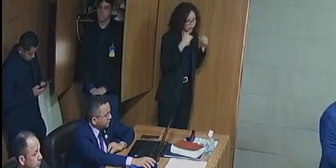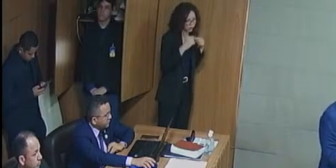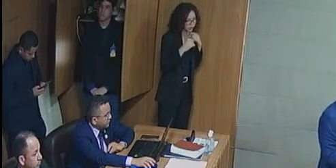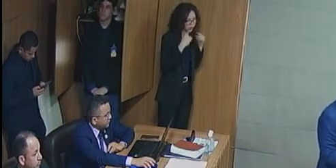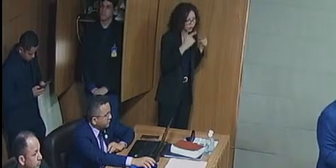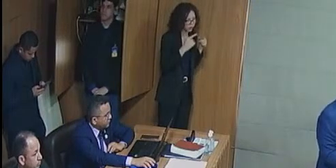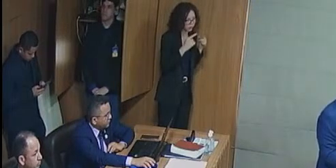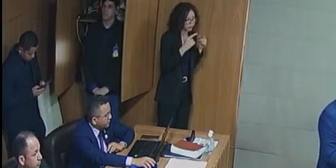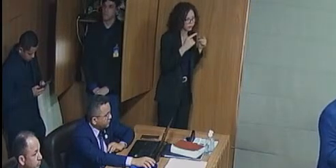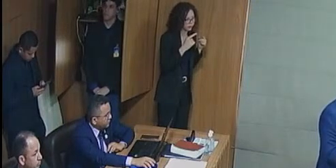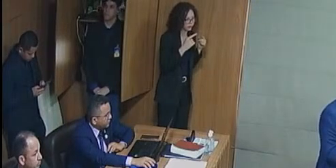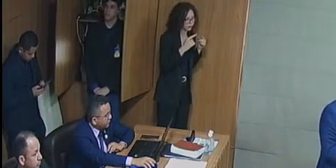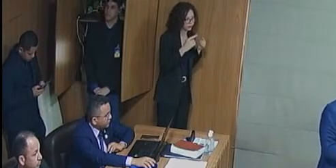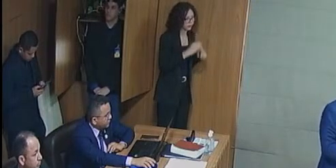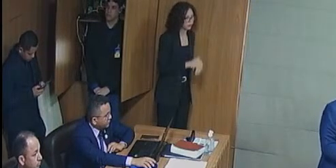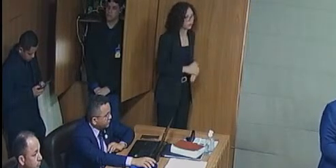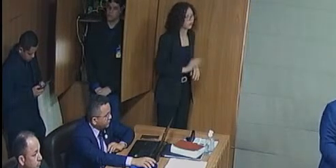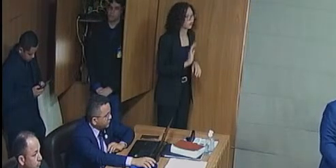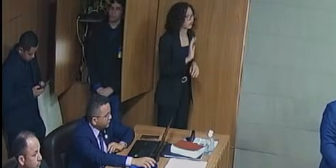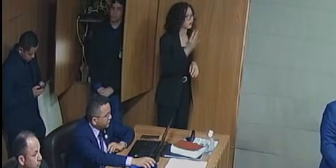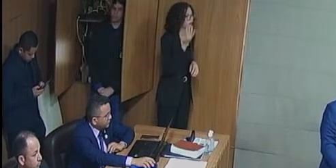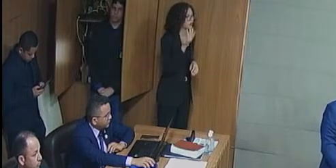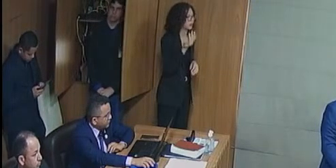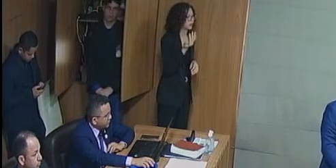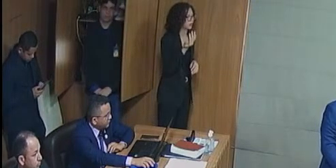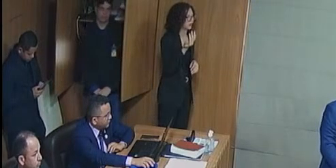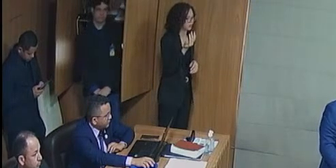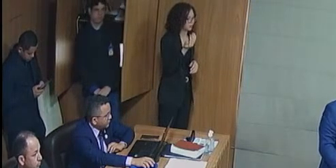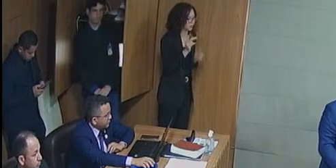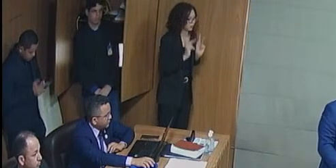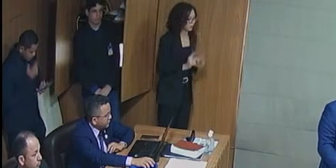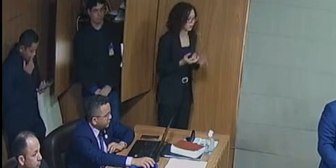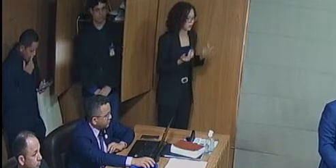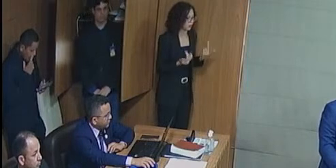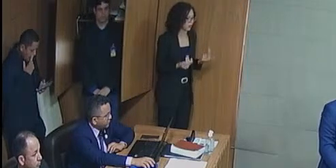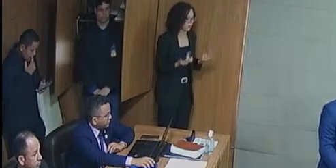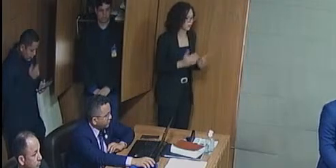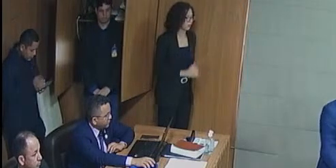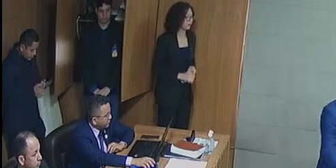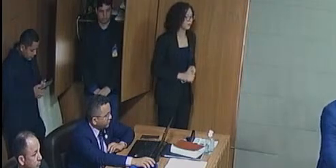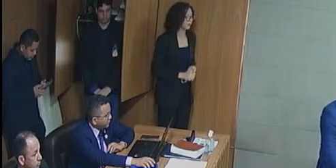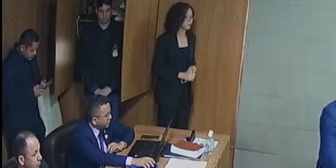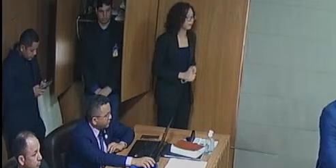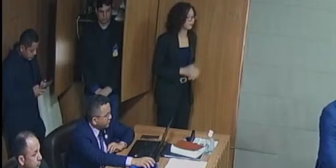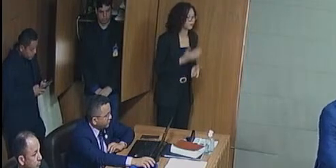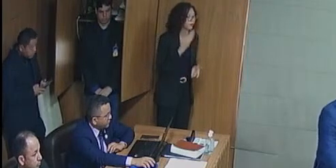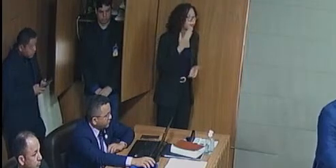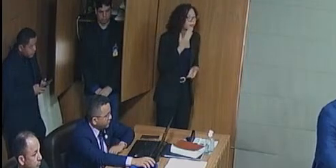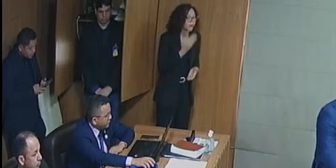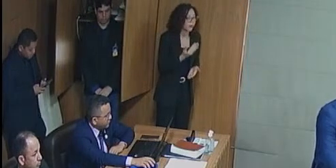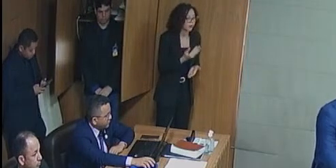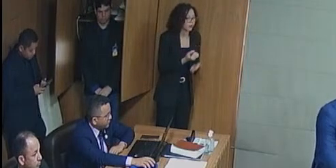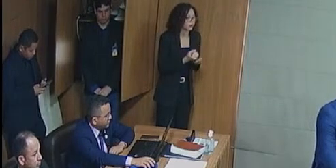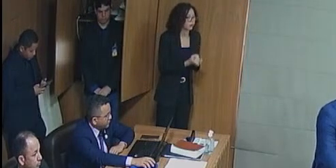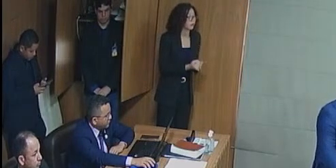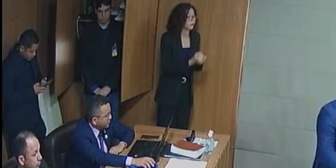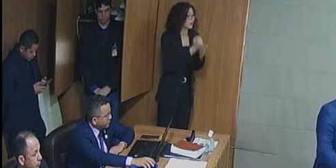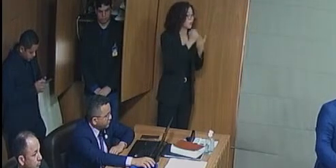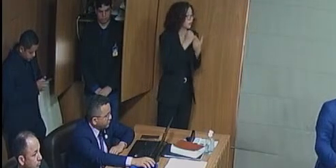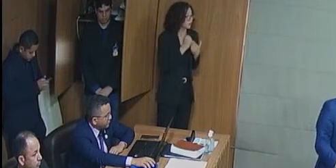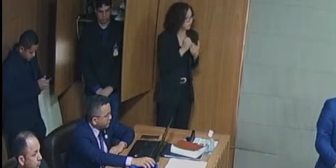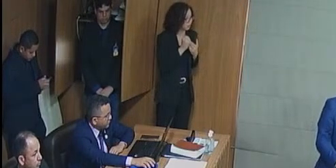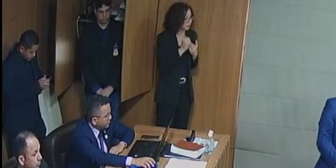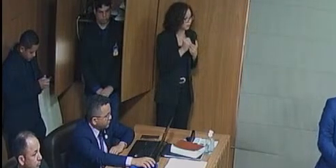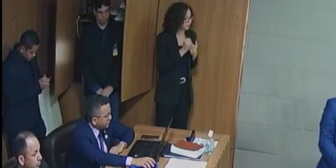acontecer medidas iguais a essa peço ajuda do Tribunal de